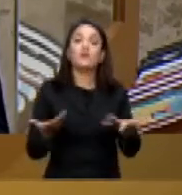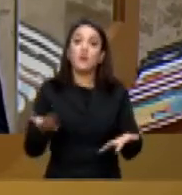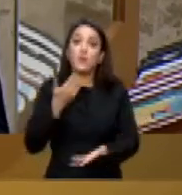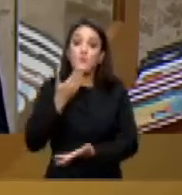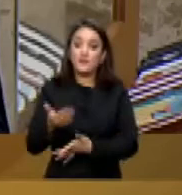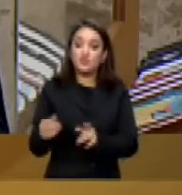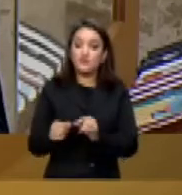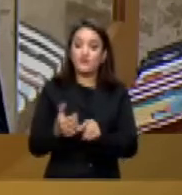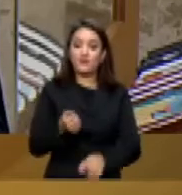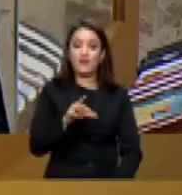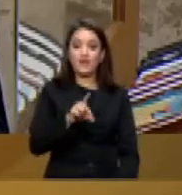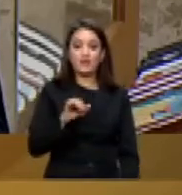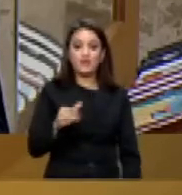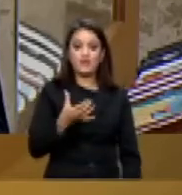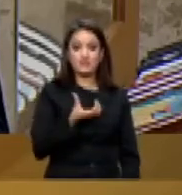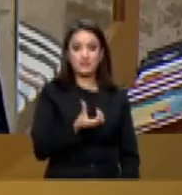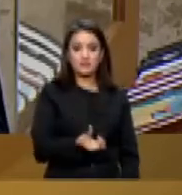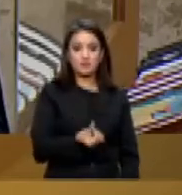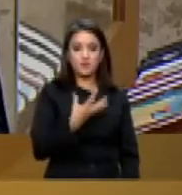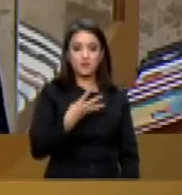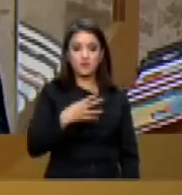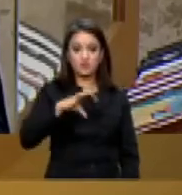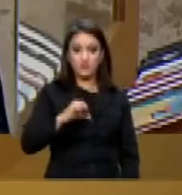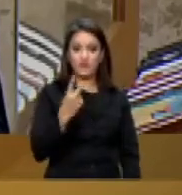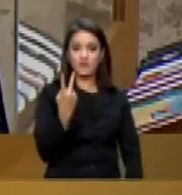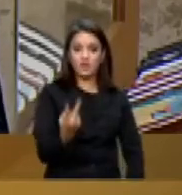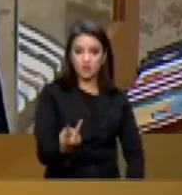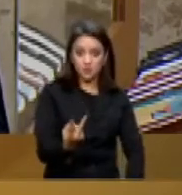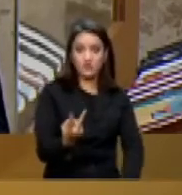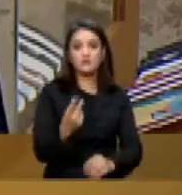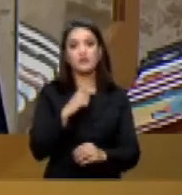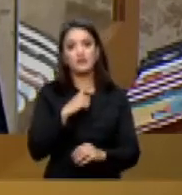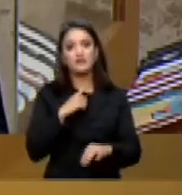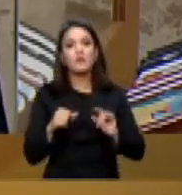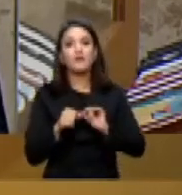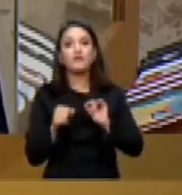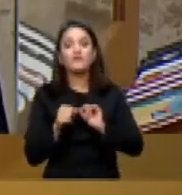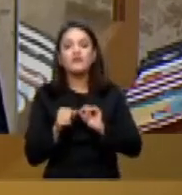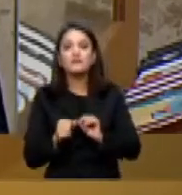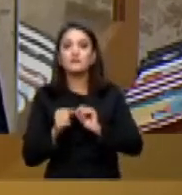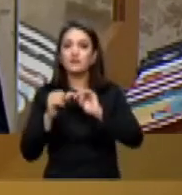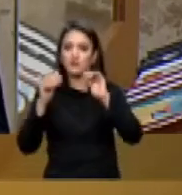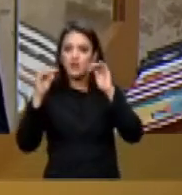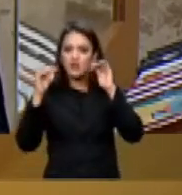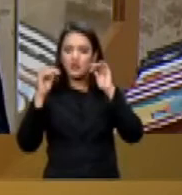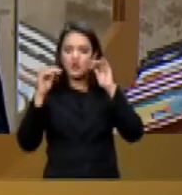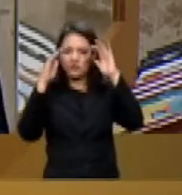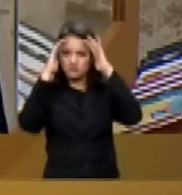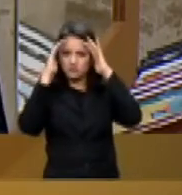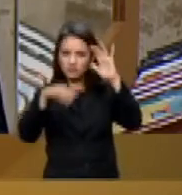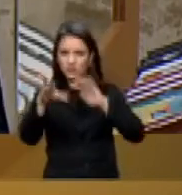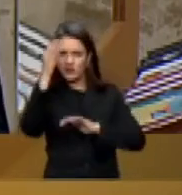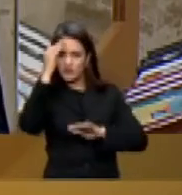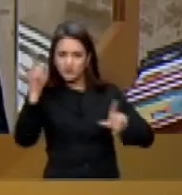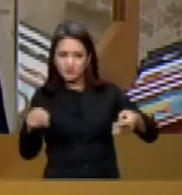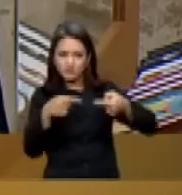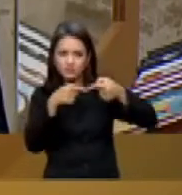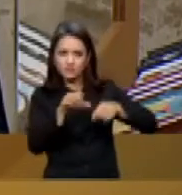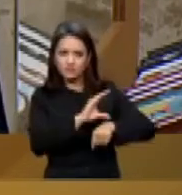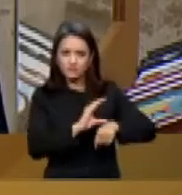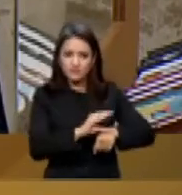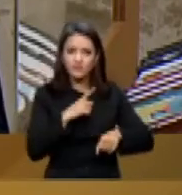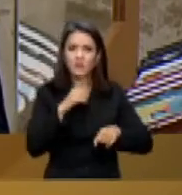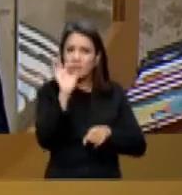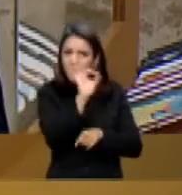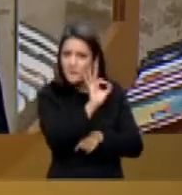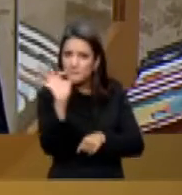DI 6.492, de interpretação conforme a esse dispositivo, para indexar a majoração das